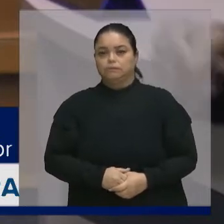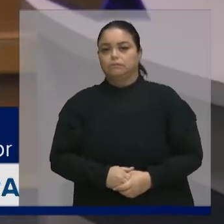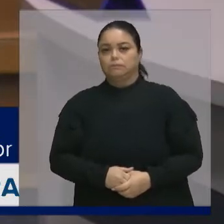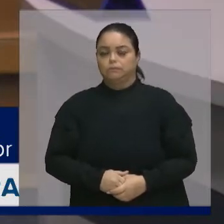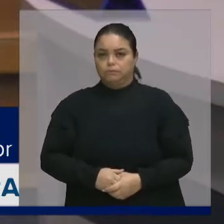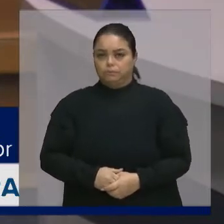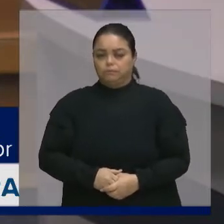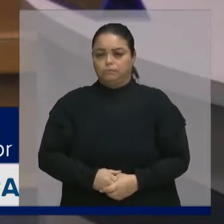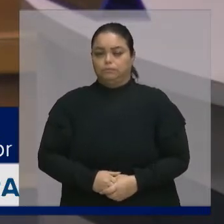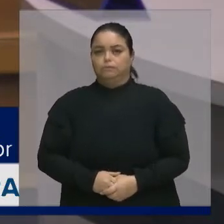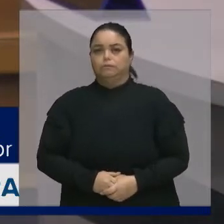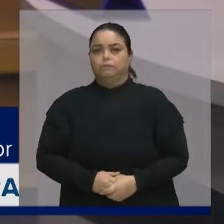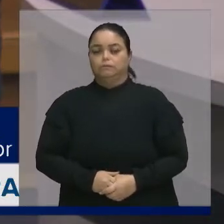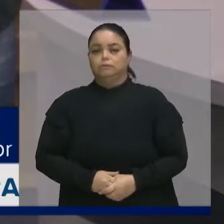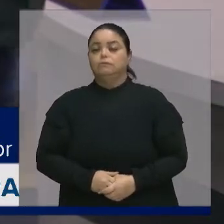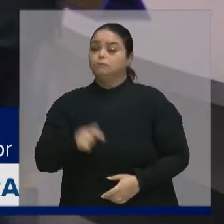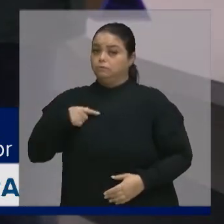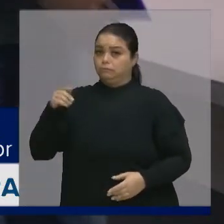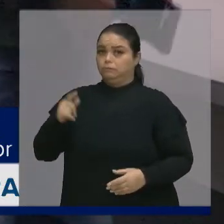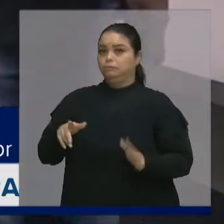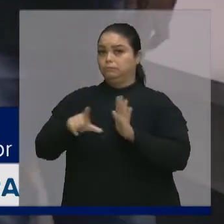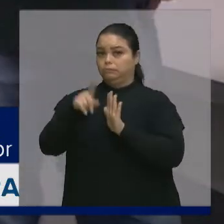6634/2021. Projeto de lei